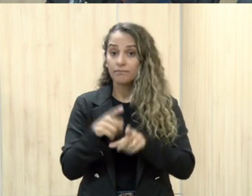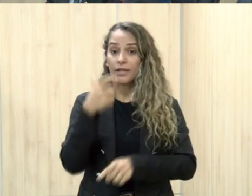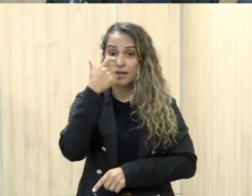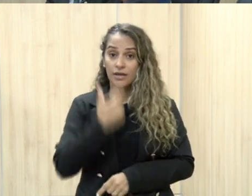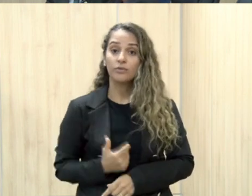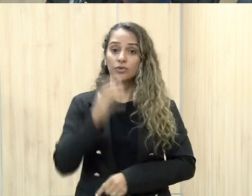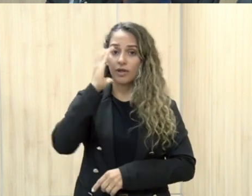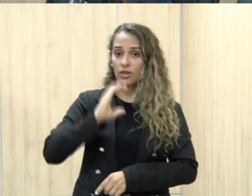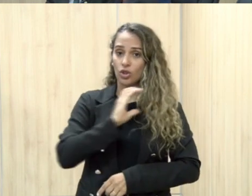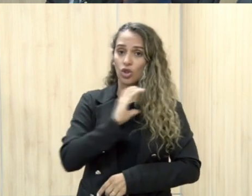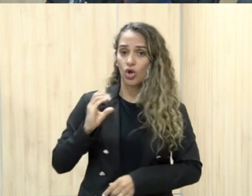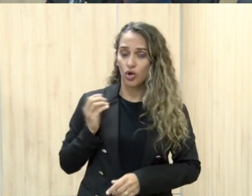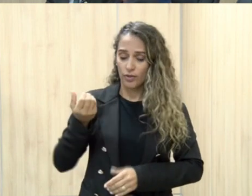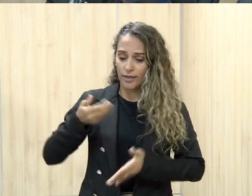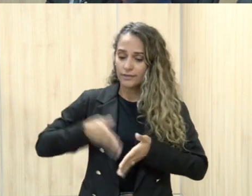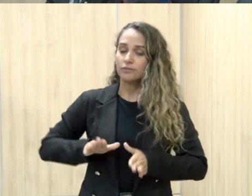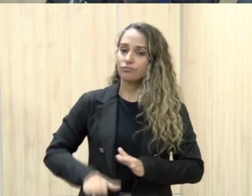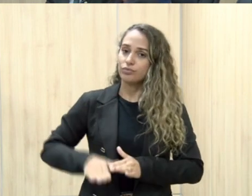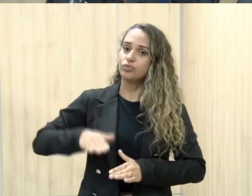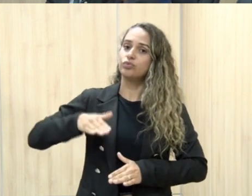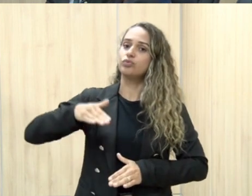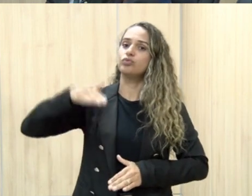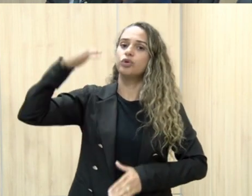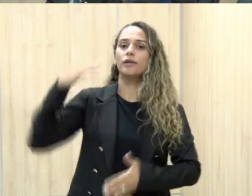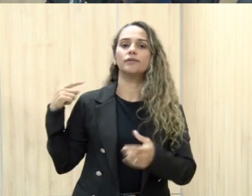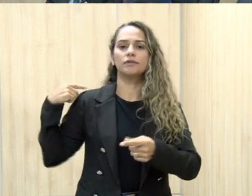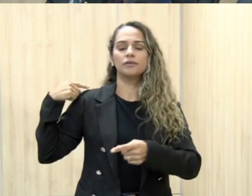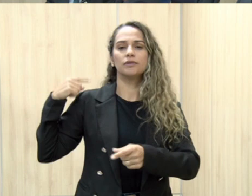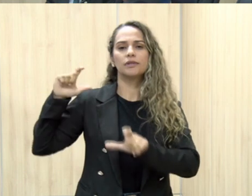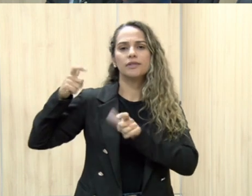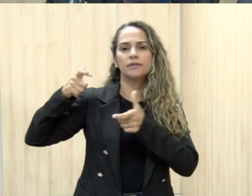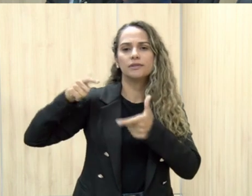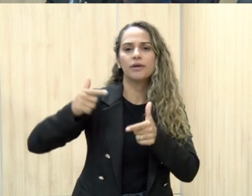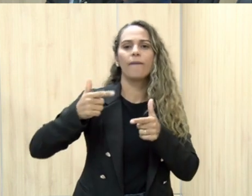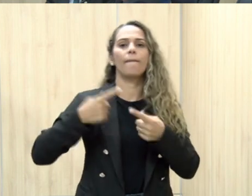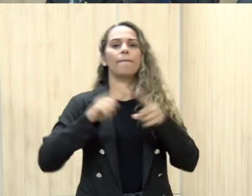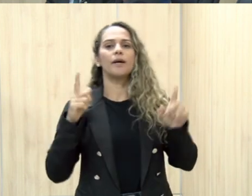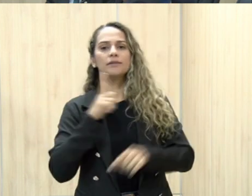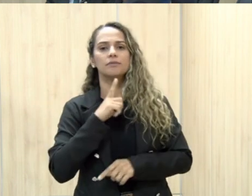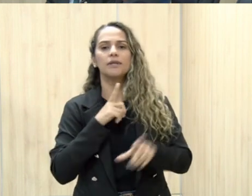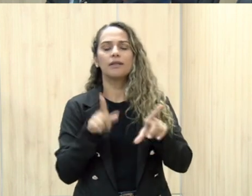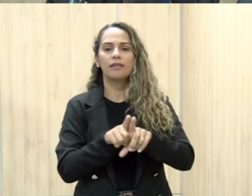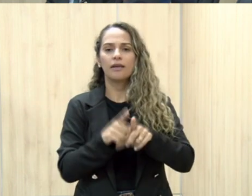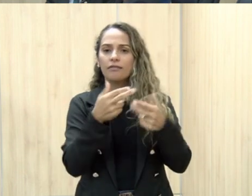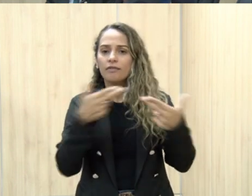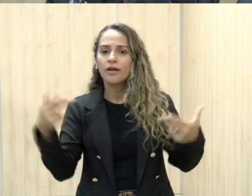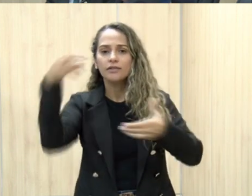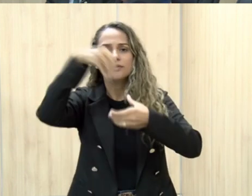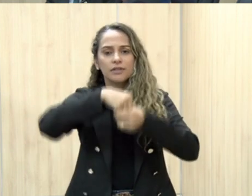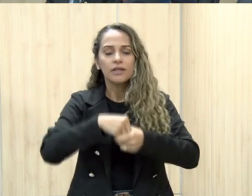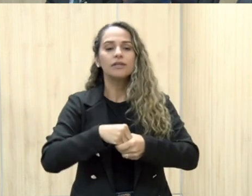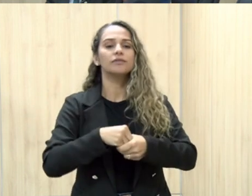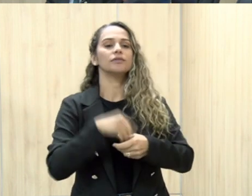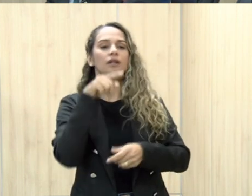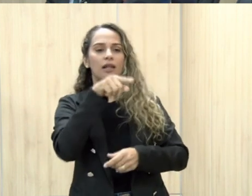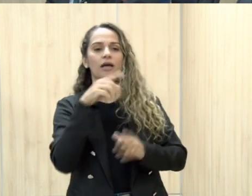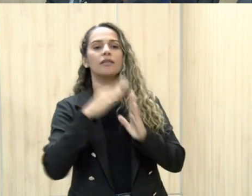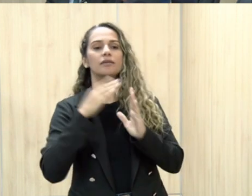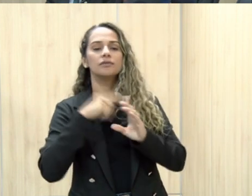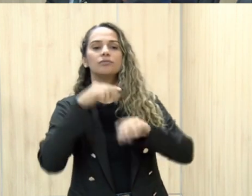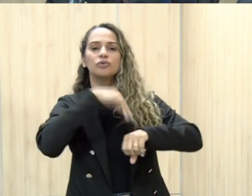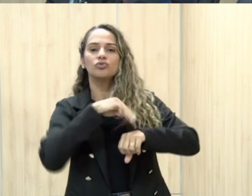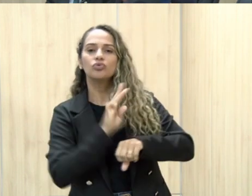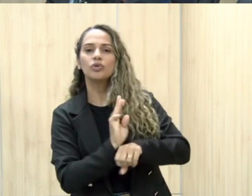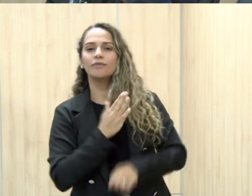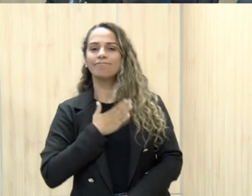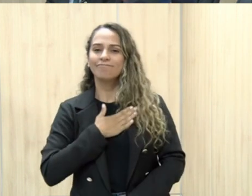que sou católico de nascença e mantenho essa mas tenho muitos amigos inclusive dentro da Igreja Wesleyana pessoas que eu tenho um